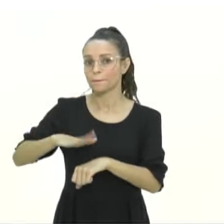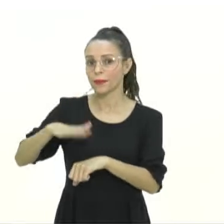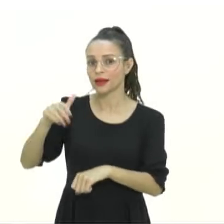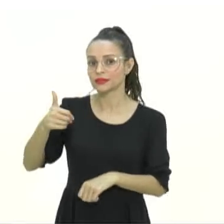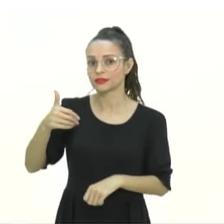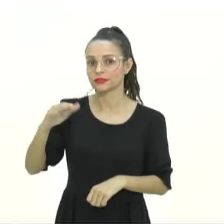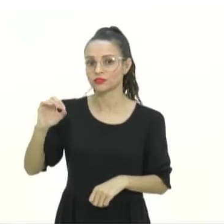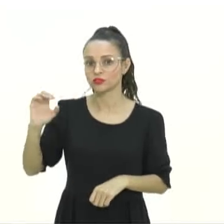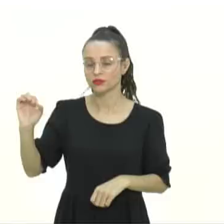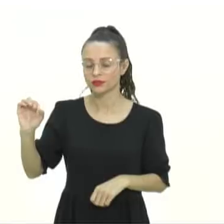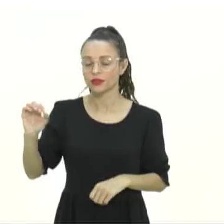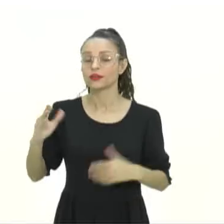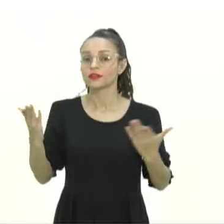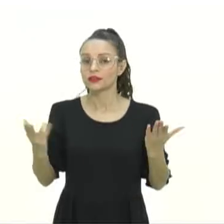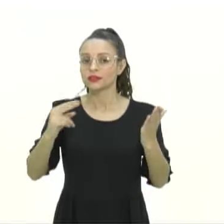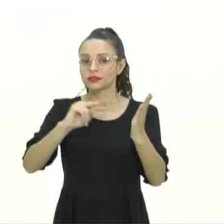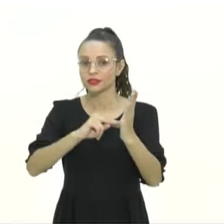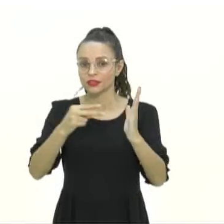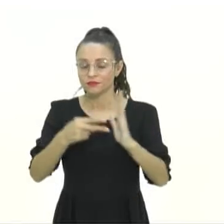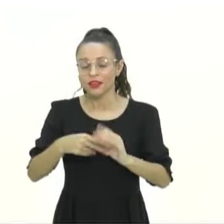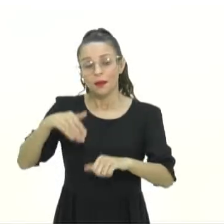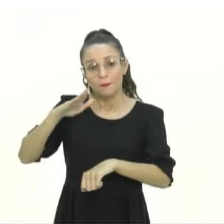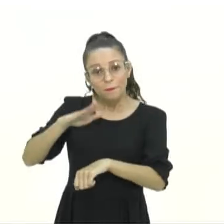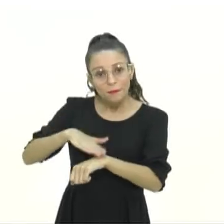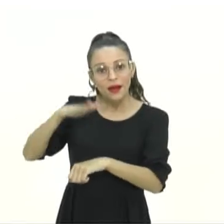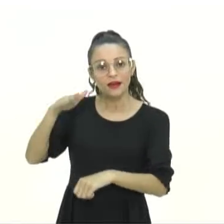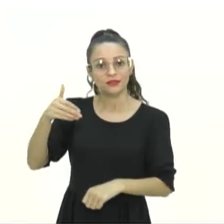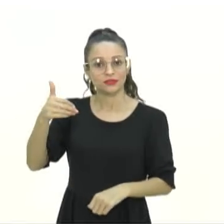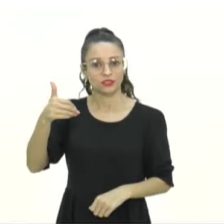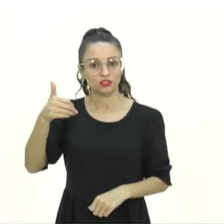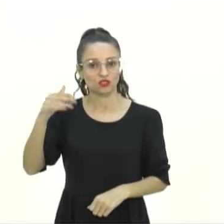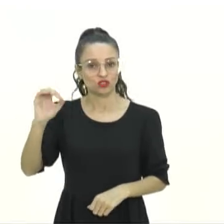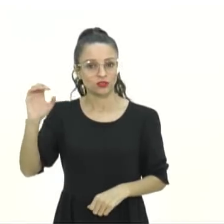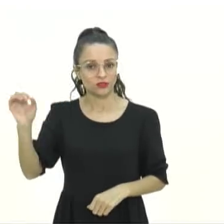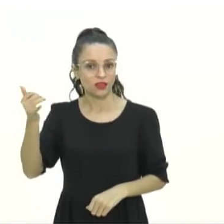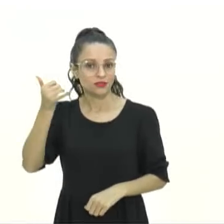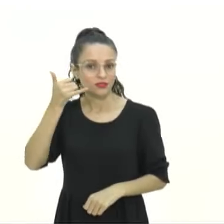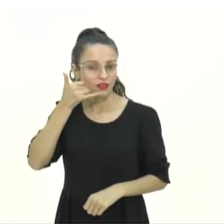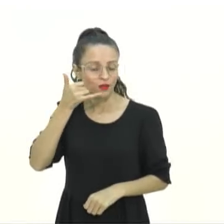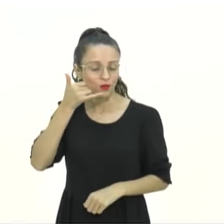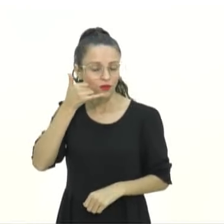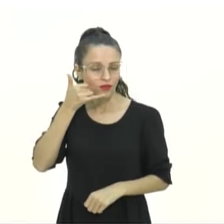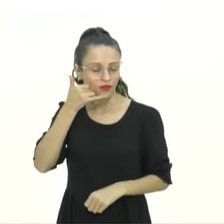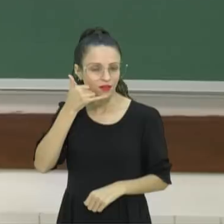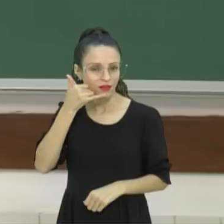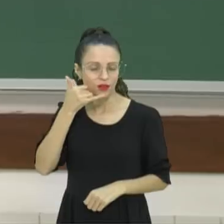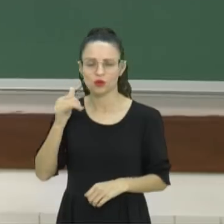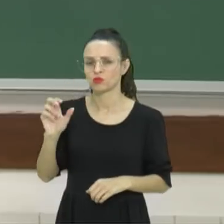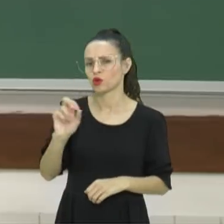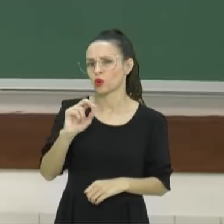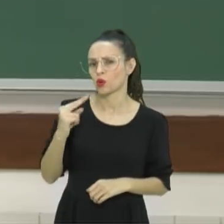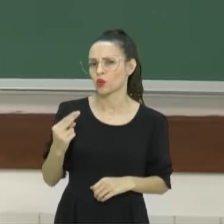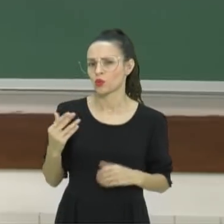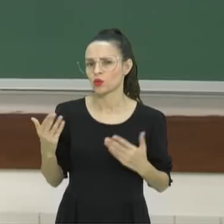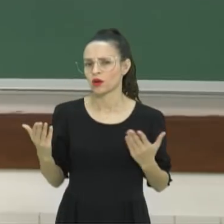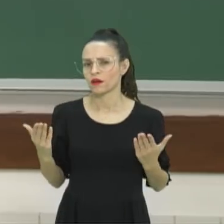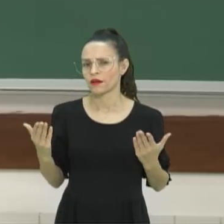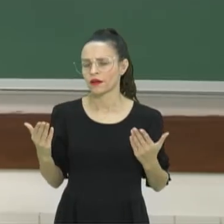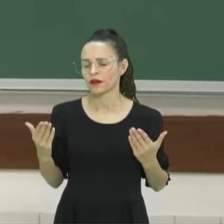ou seja, tem mais de 100 telefones celulares ou